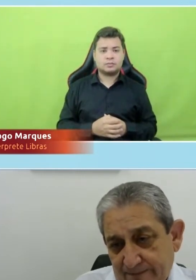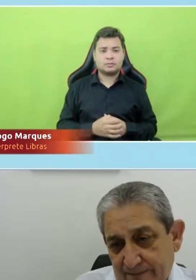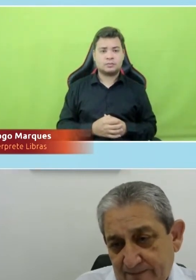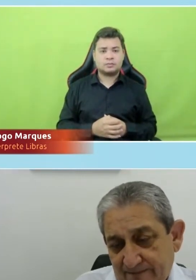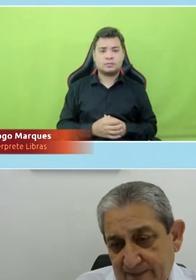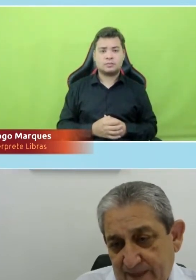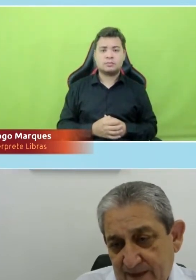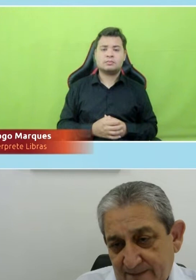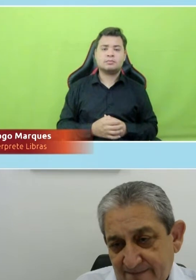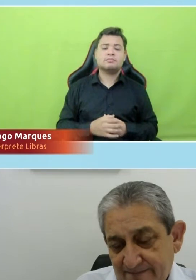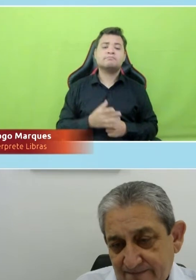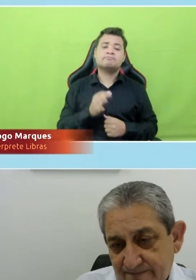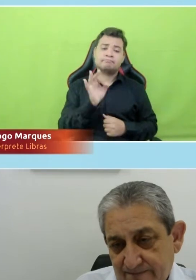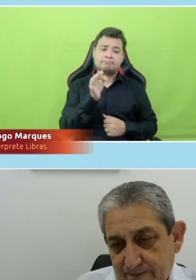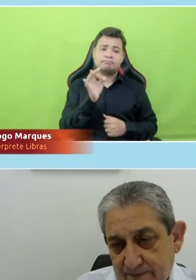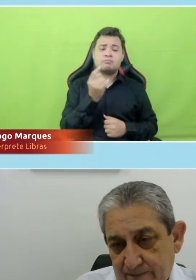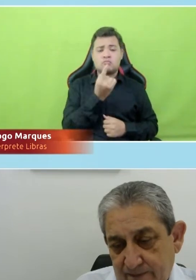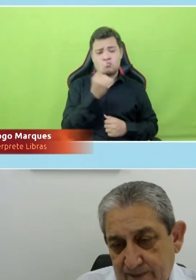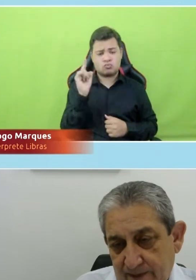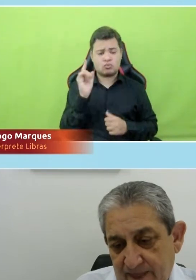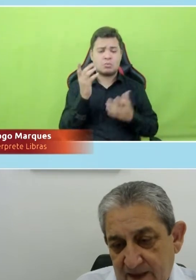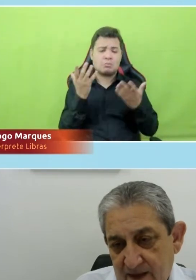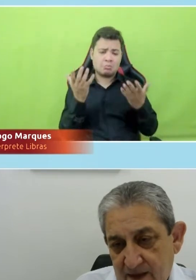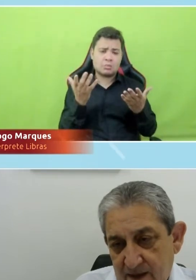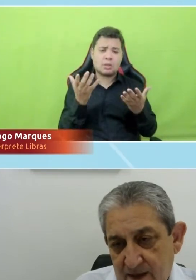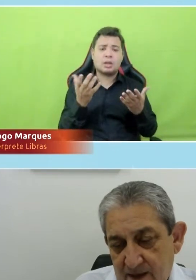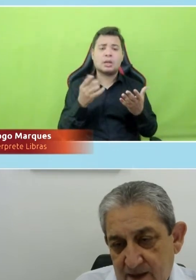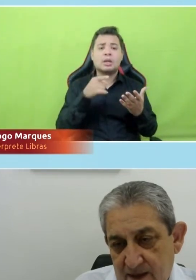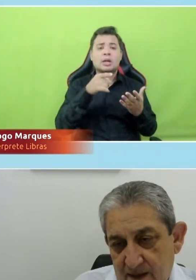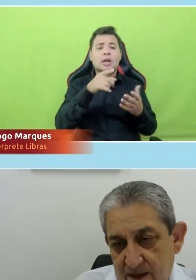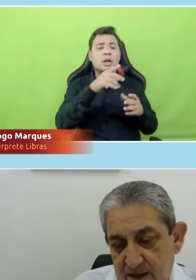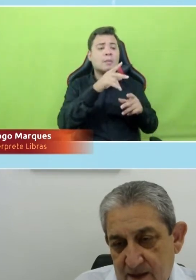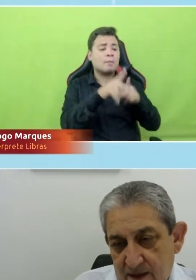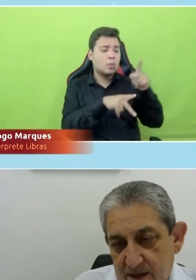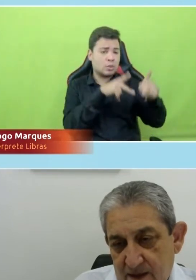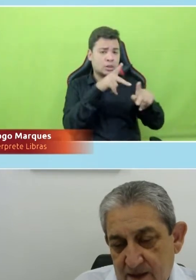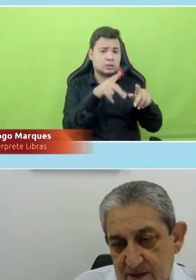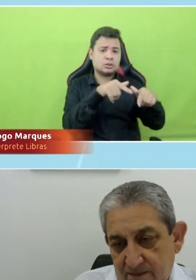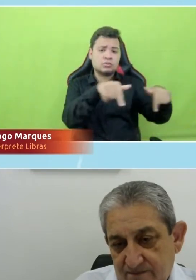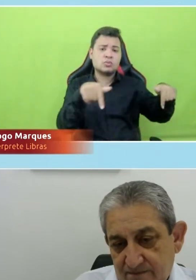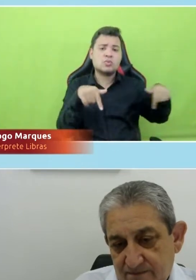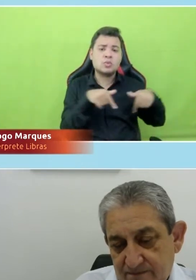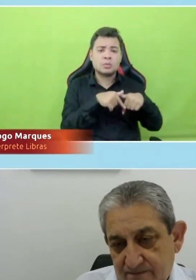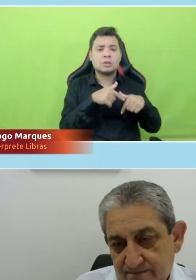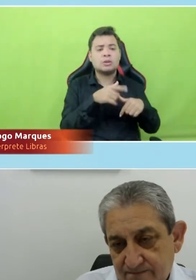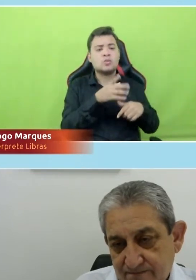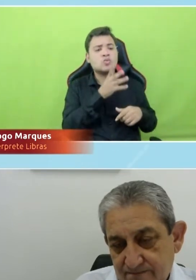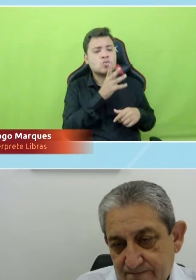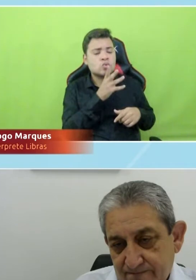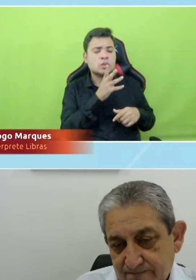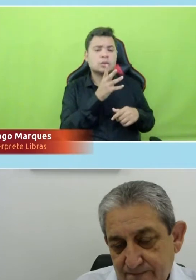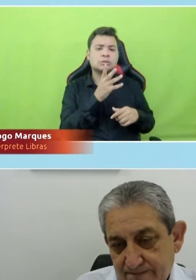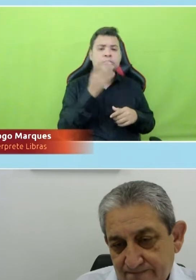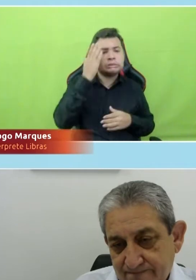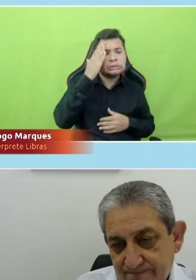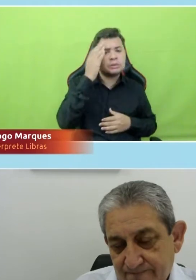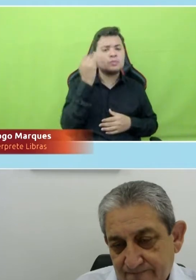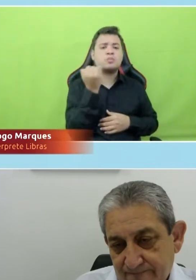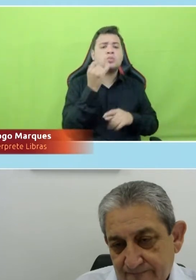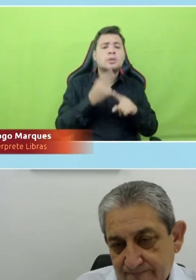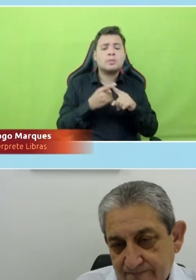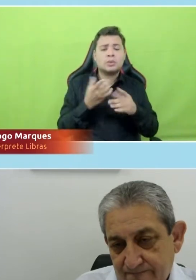Para finalizar, Daniel, qual que é a importância de conhecer melhor essa população? Você citou a questão de